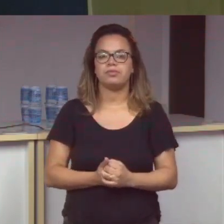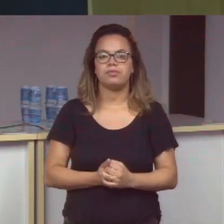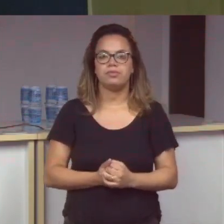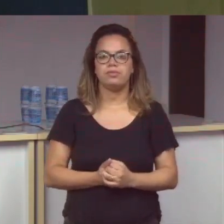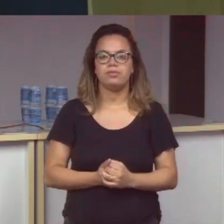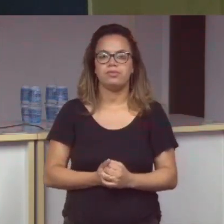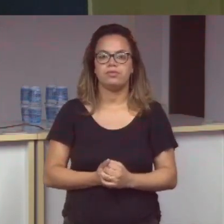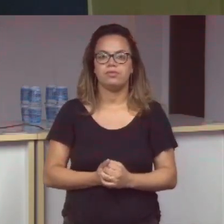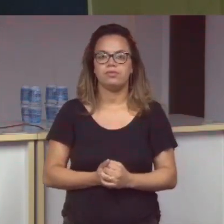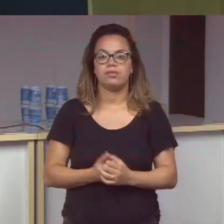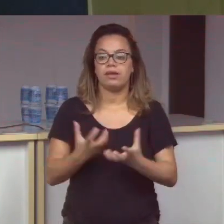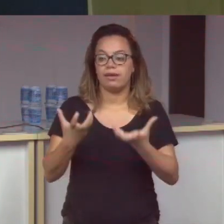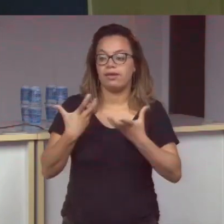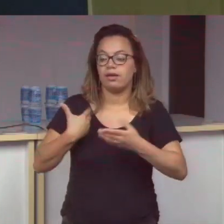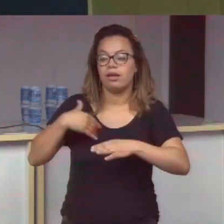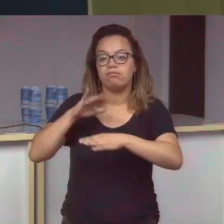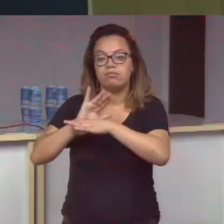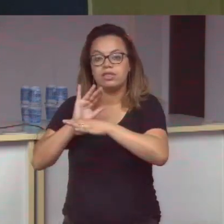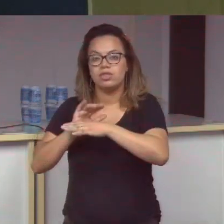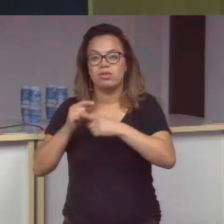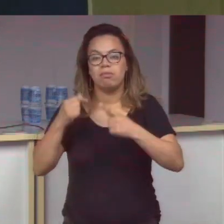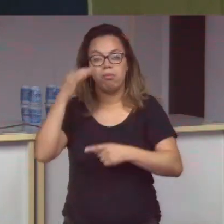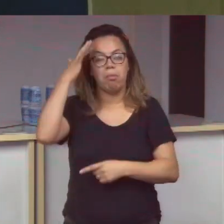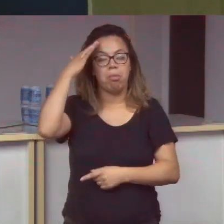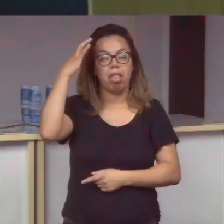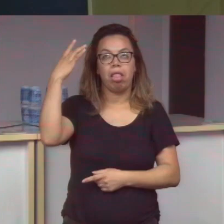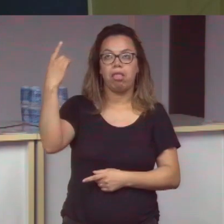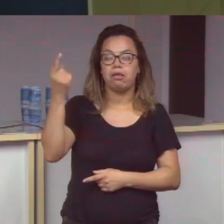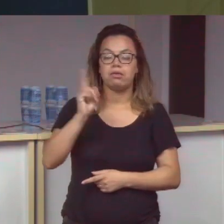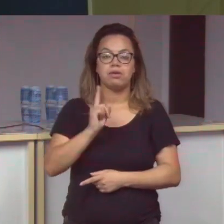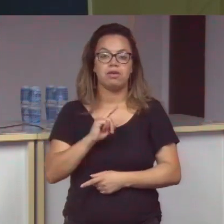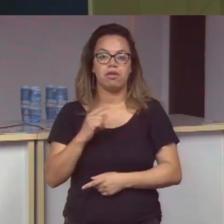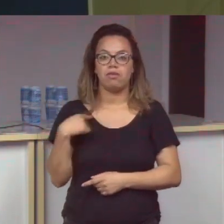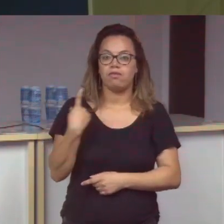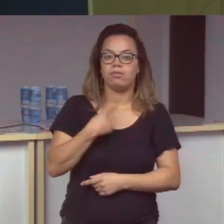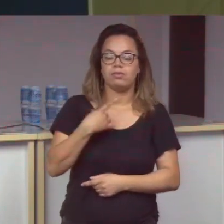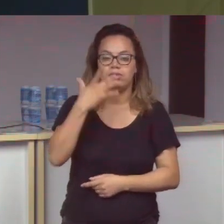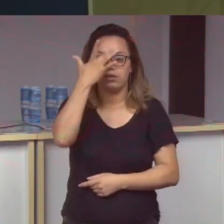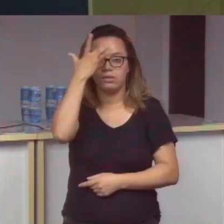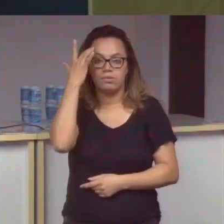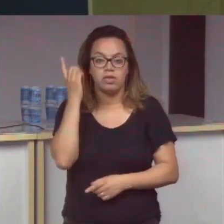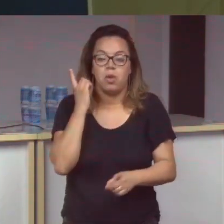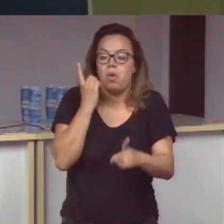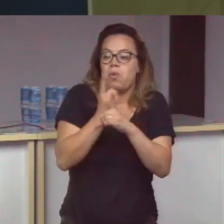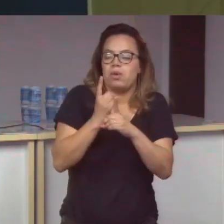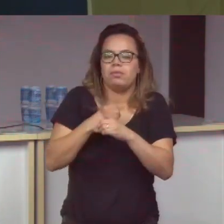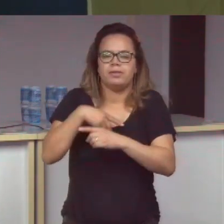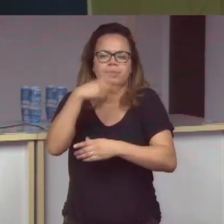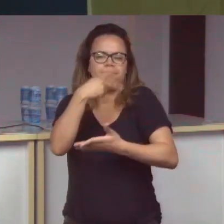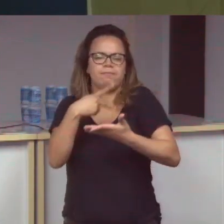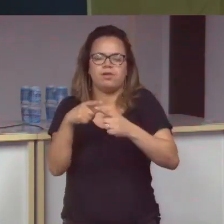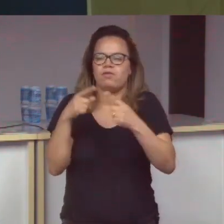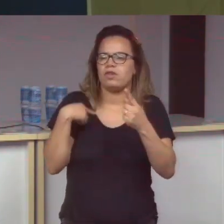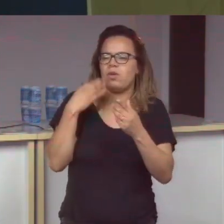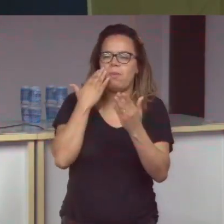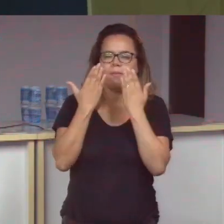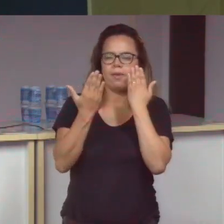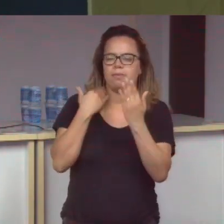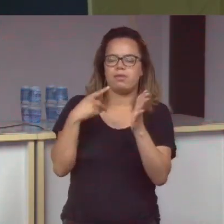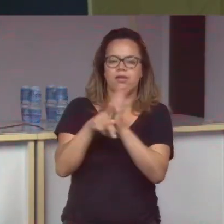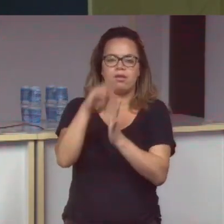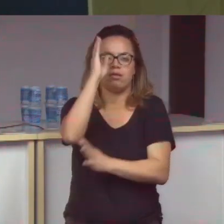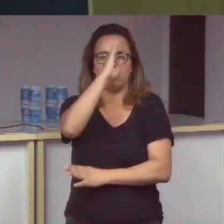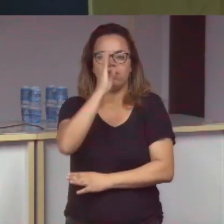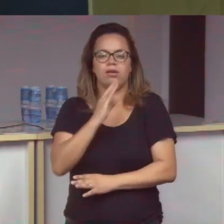que se propõe alguma coisa fantasiosa, que vamos todos achar, descobrir, desenhar uma psicologia